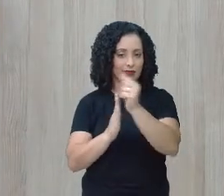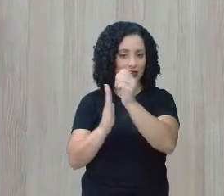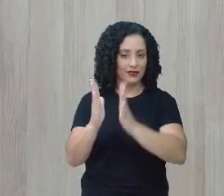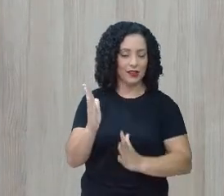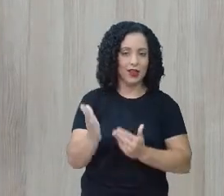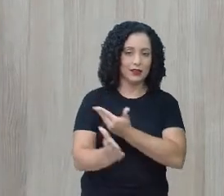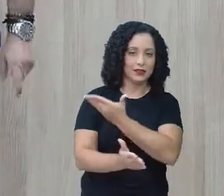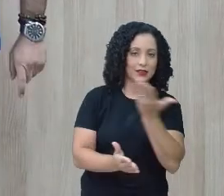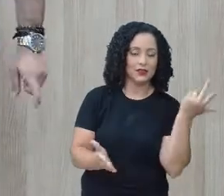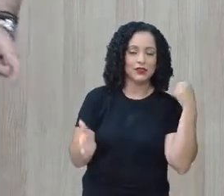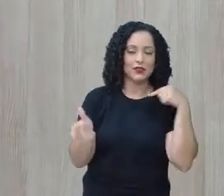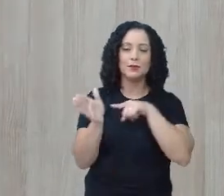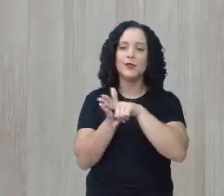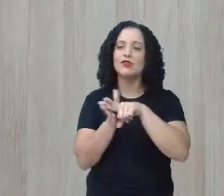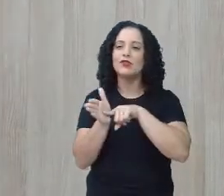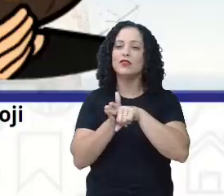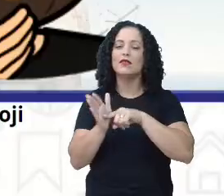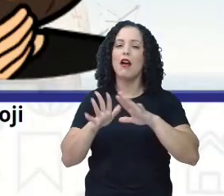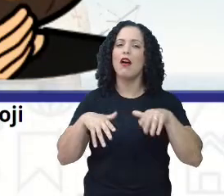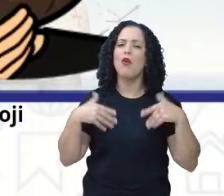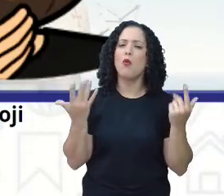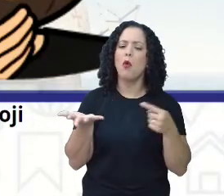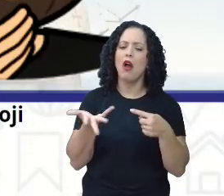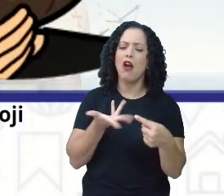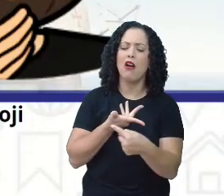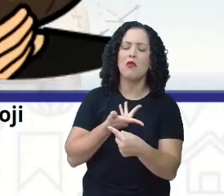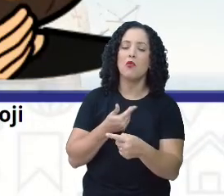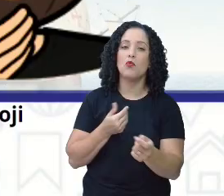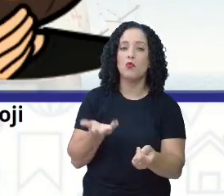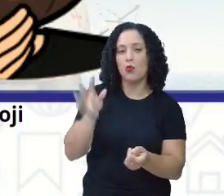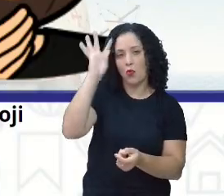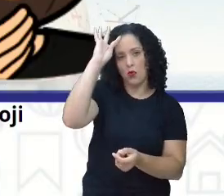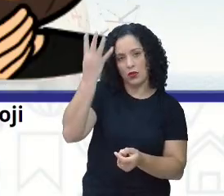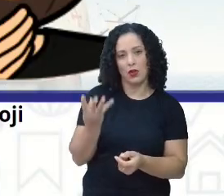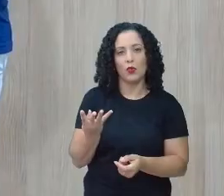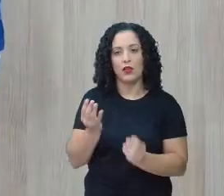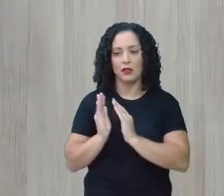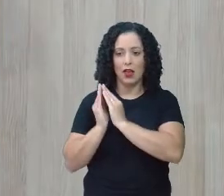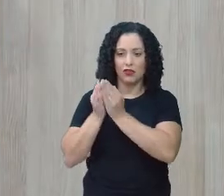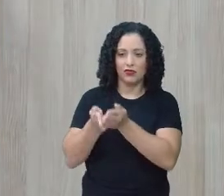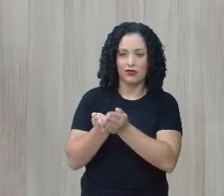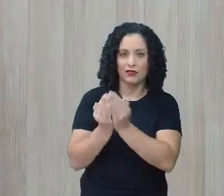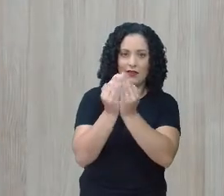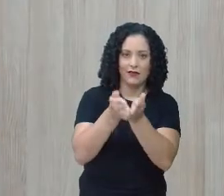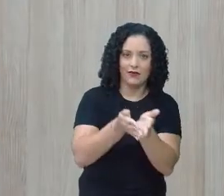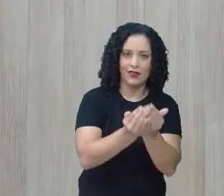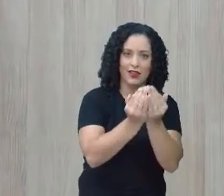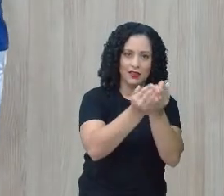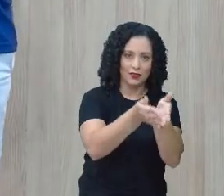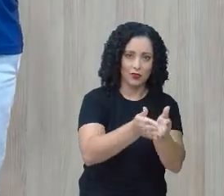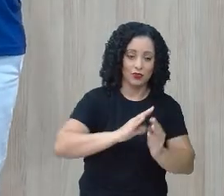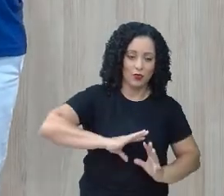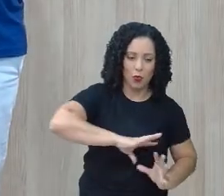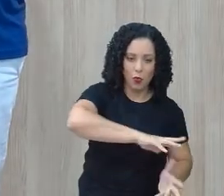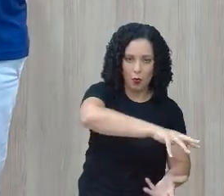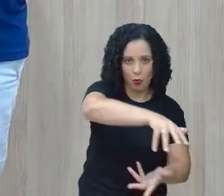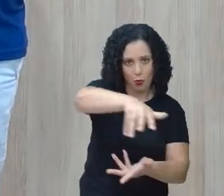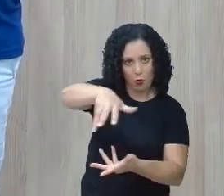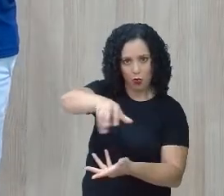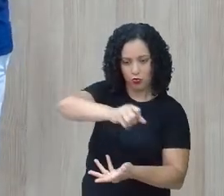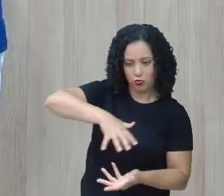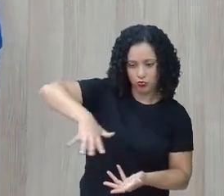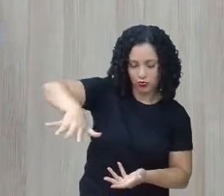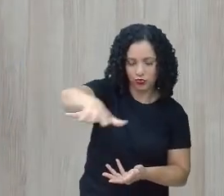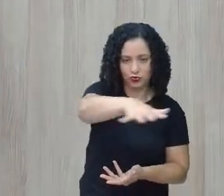vão pesquisar quais foram as consequências das grandes navegações para a organização do mundo, né, como